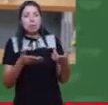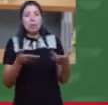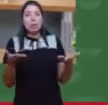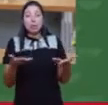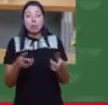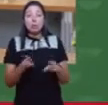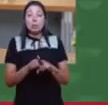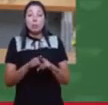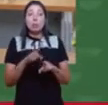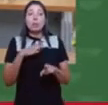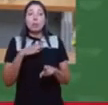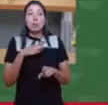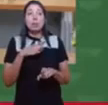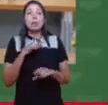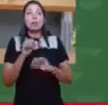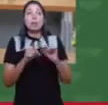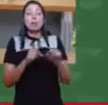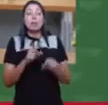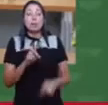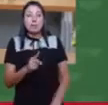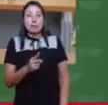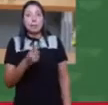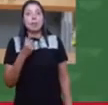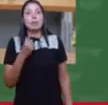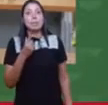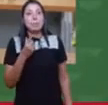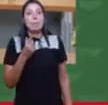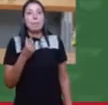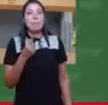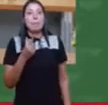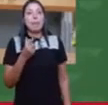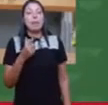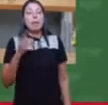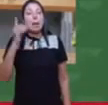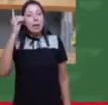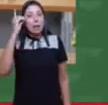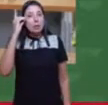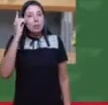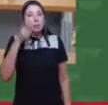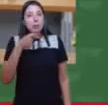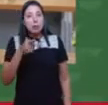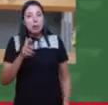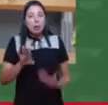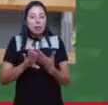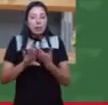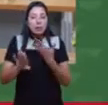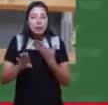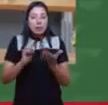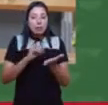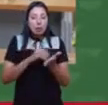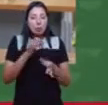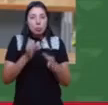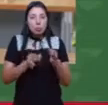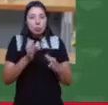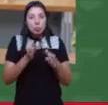agora, inclusive, é um tema muito estranho. Quando a Dilma, como você disse, foi afastada